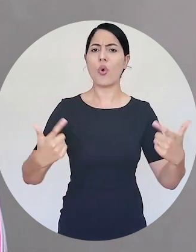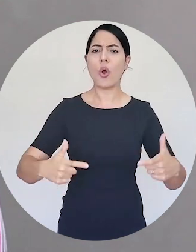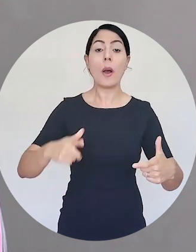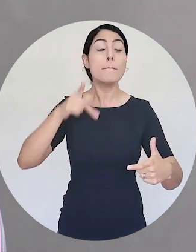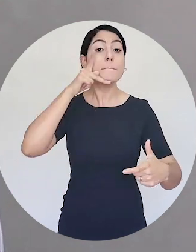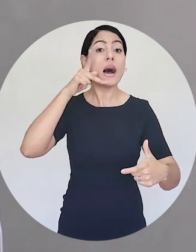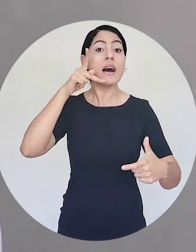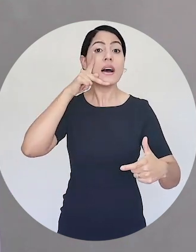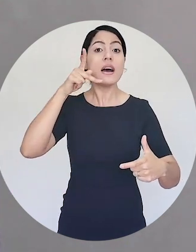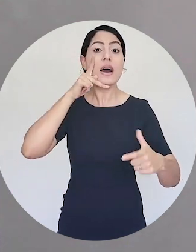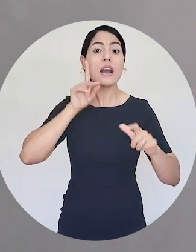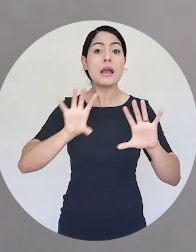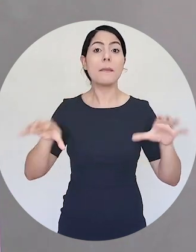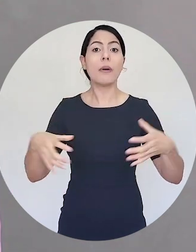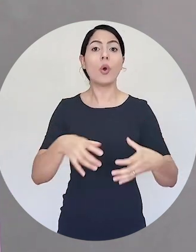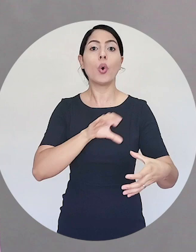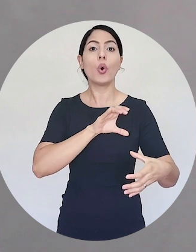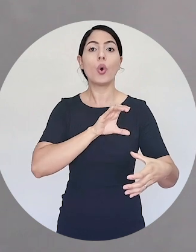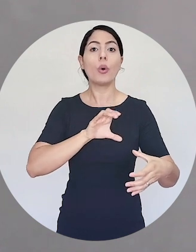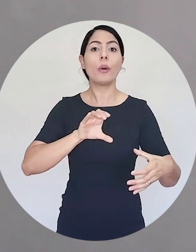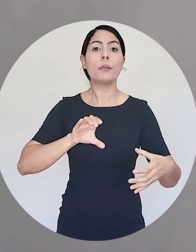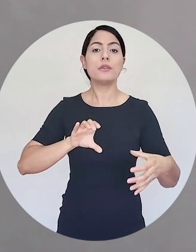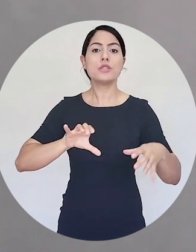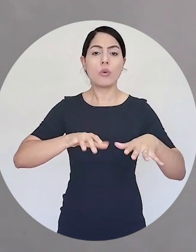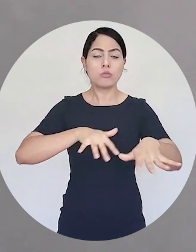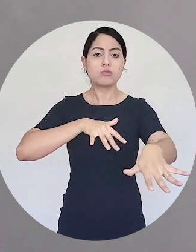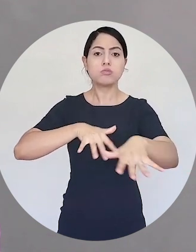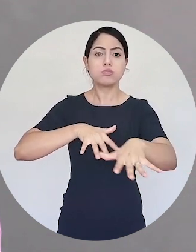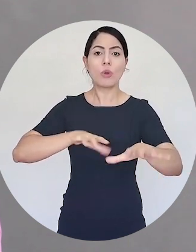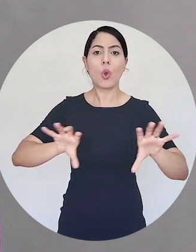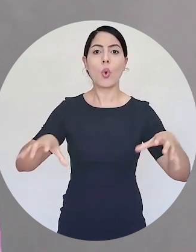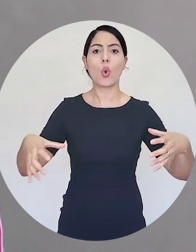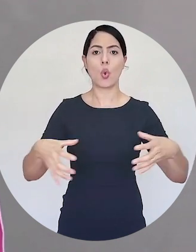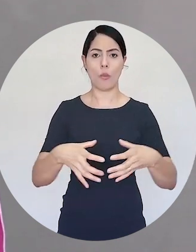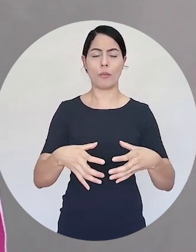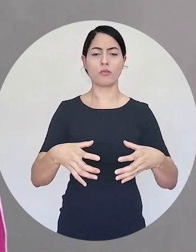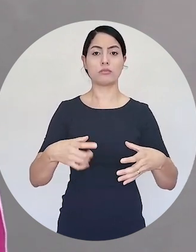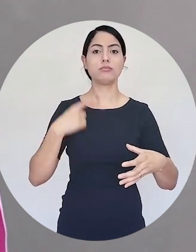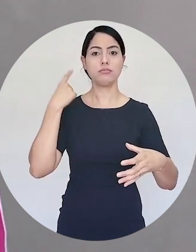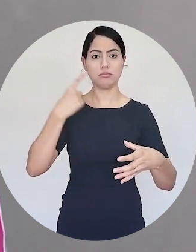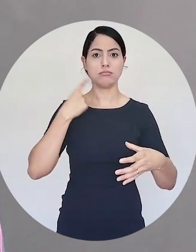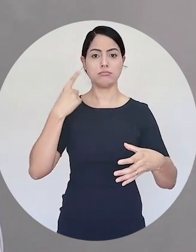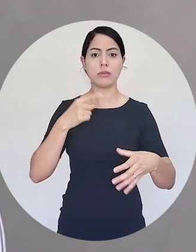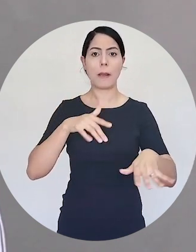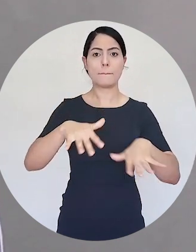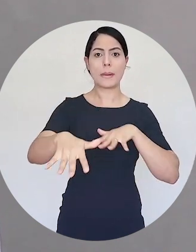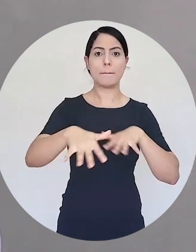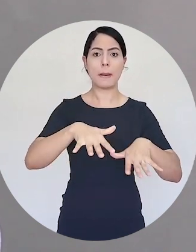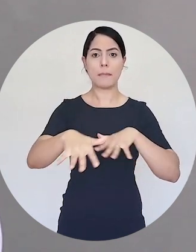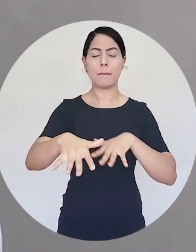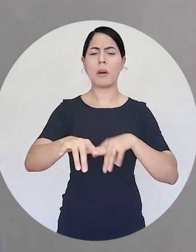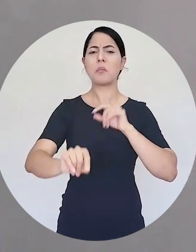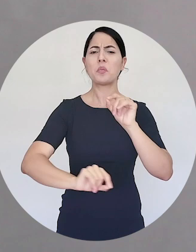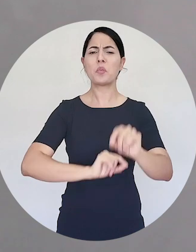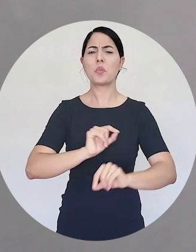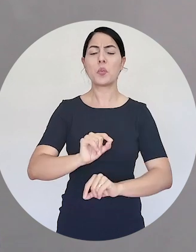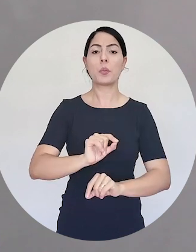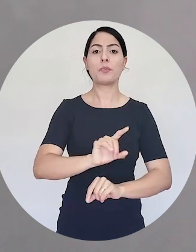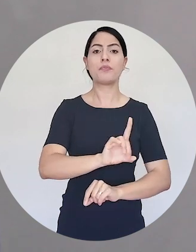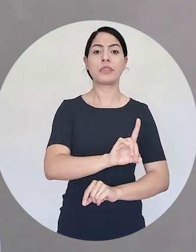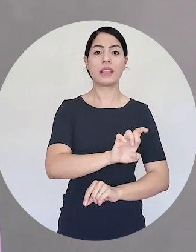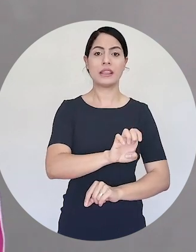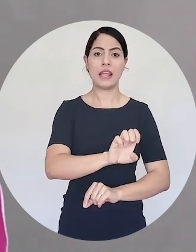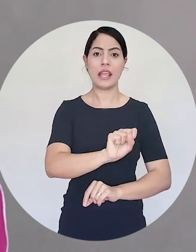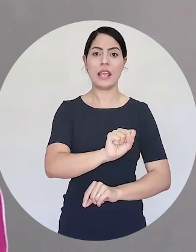da OAB Paraíba se reuniu para definir os próximos passos. Um ato de desagravo foi aprovado por